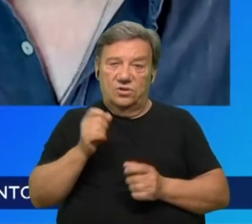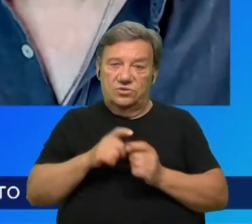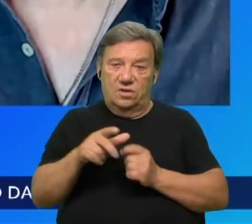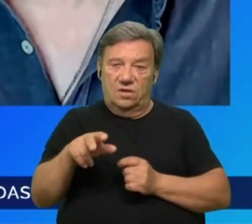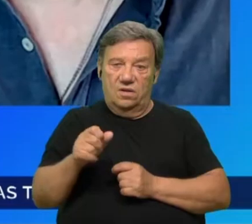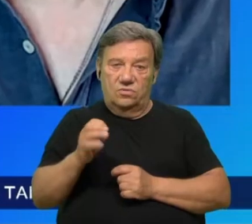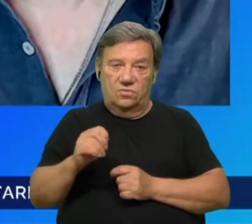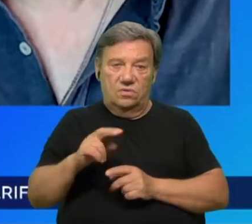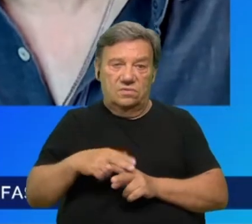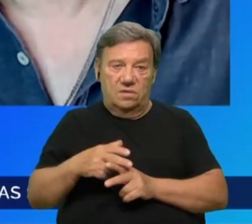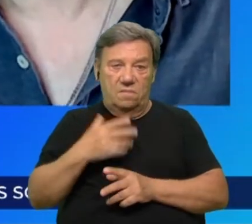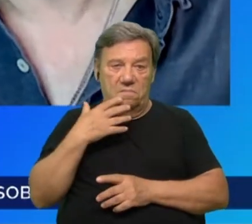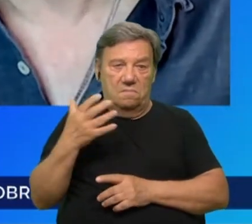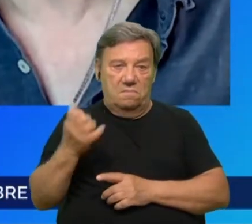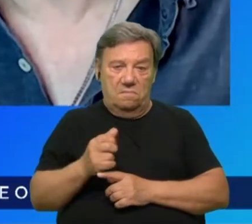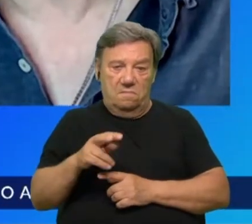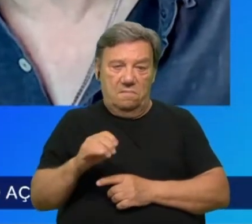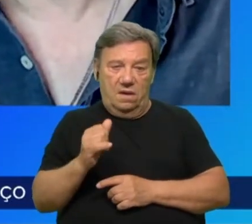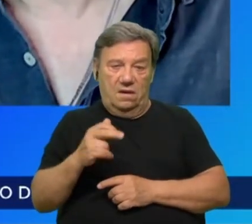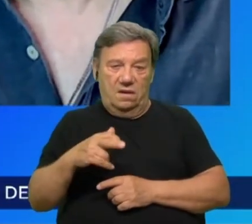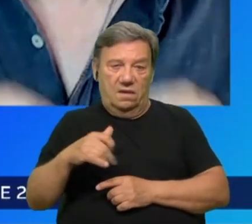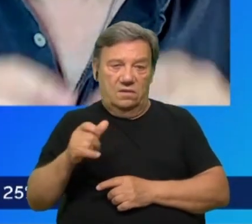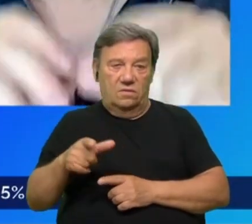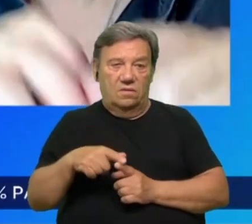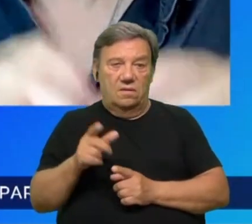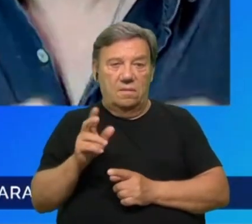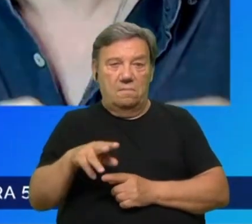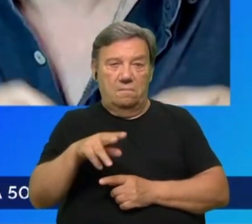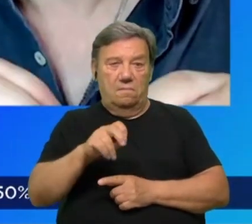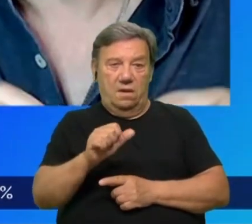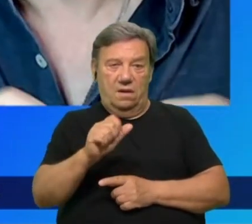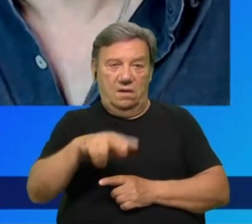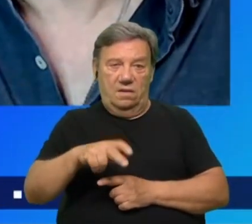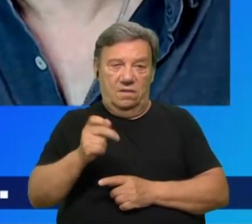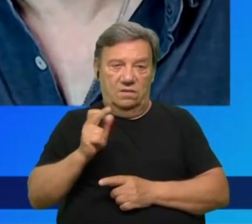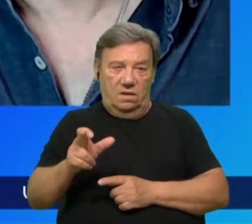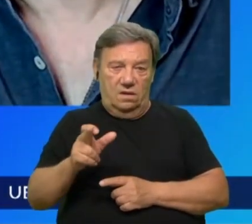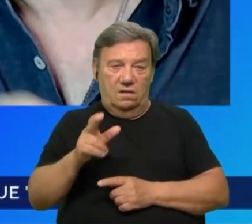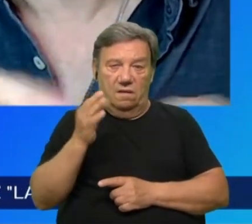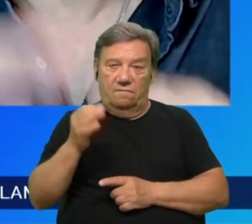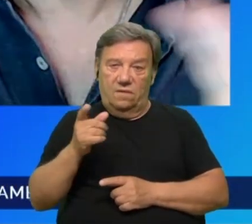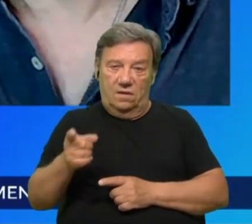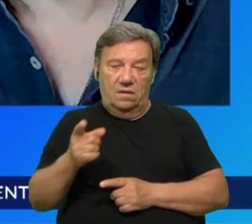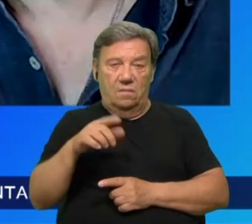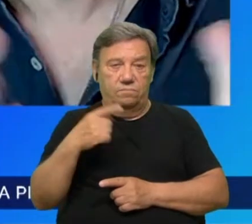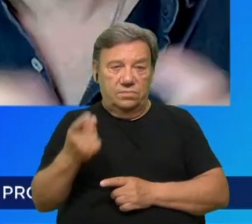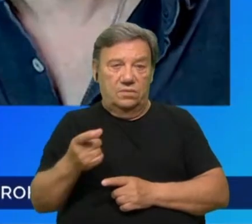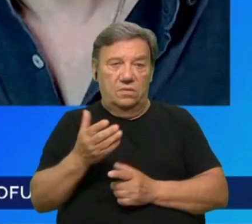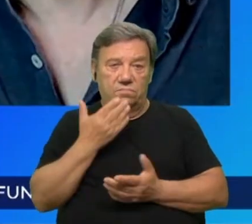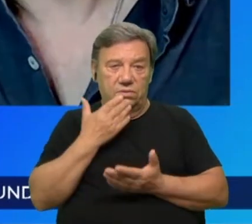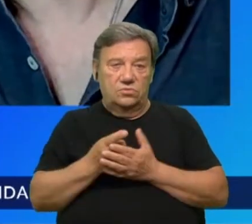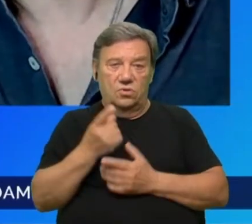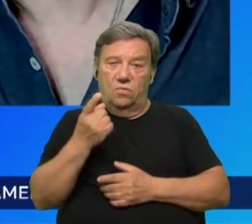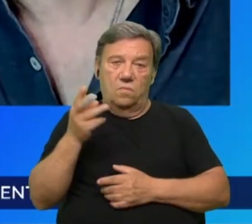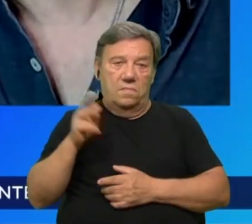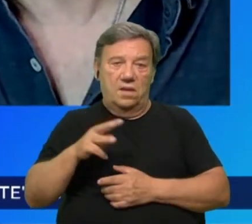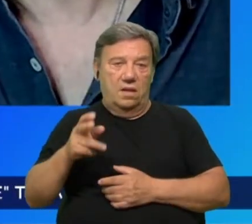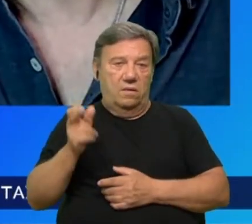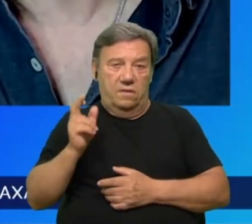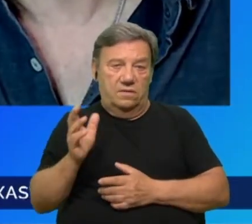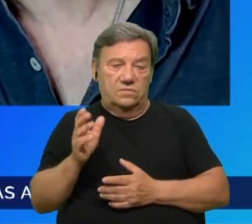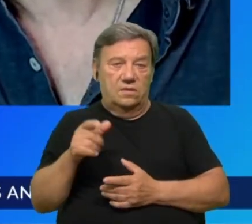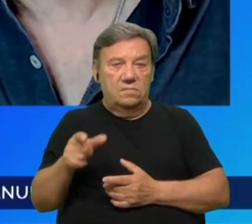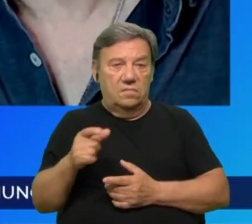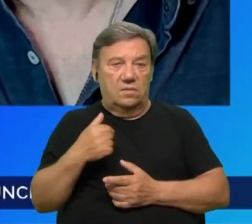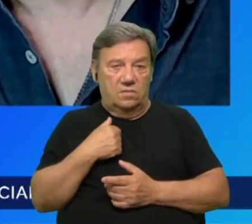neutrões extremamente magnética? Aquilo que se chama uma magnetar. E se fosse uma magnetar, seria uma magnetar com pelo menos 1 milhão de anos. Ora,